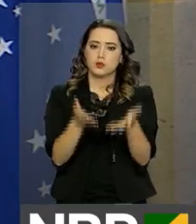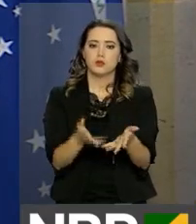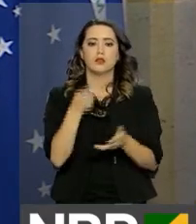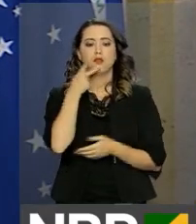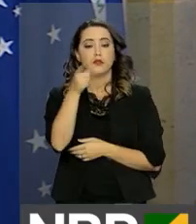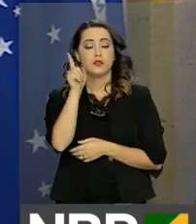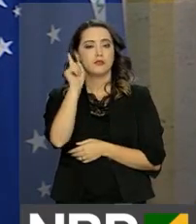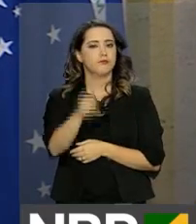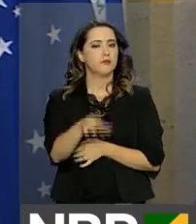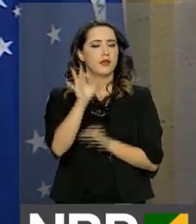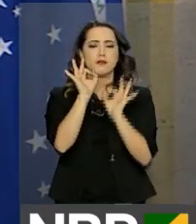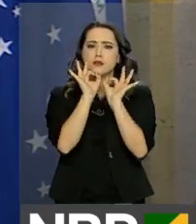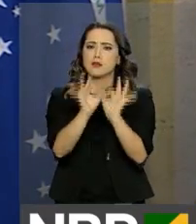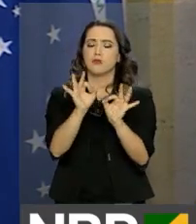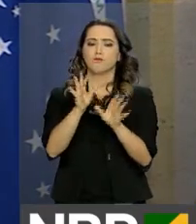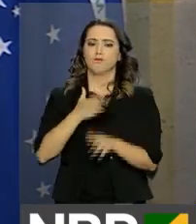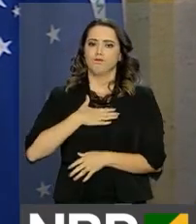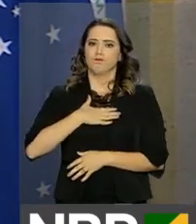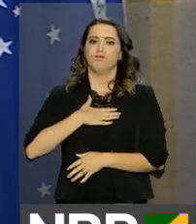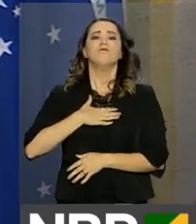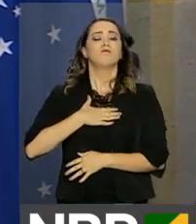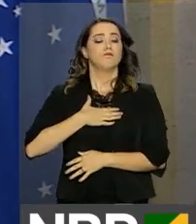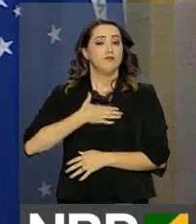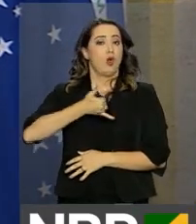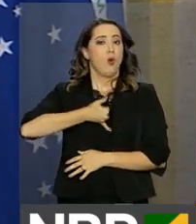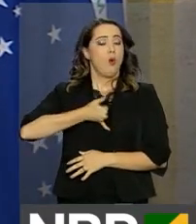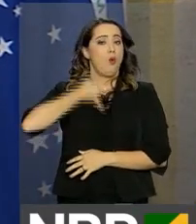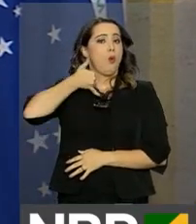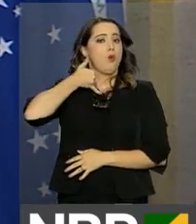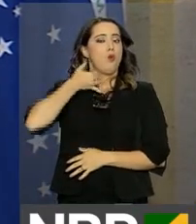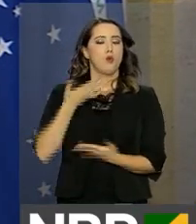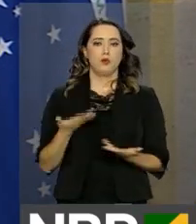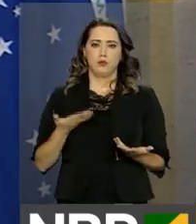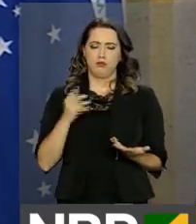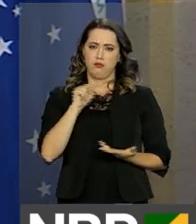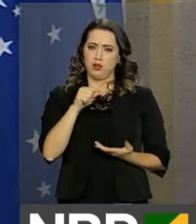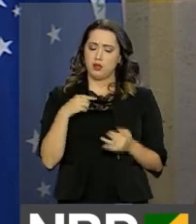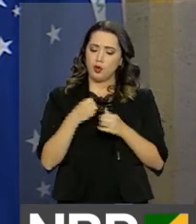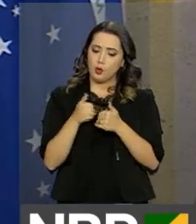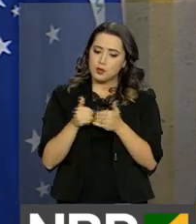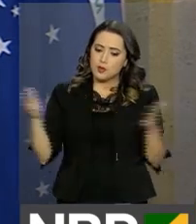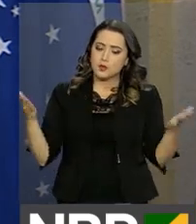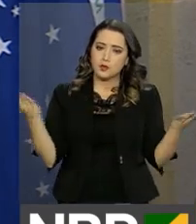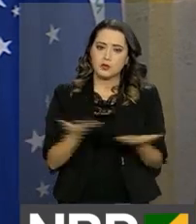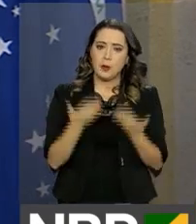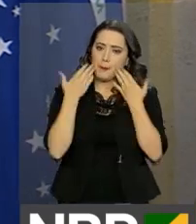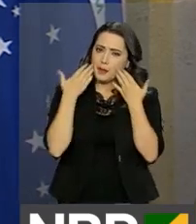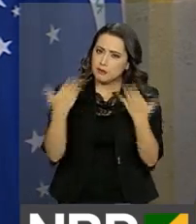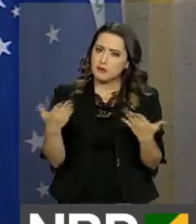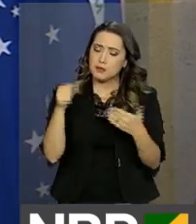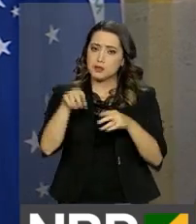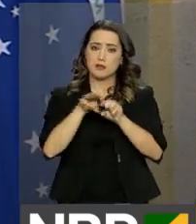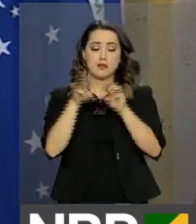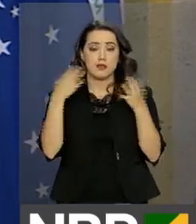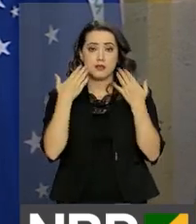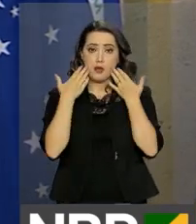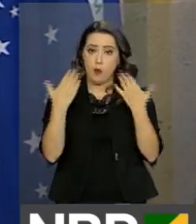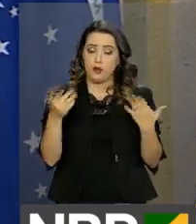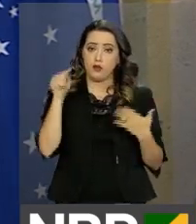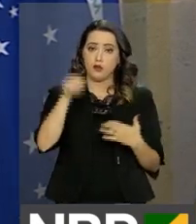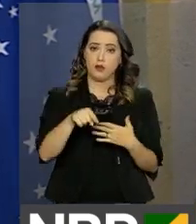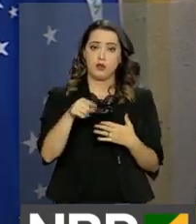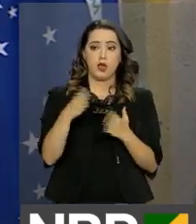com justificadíssimo orgulho, né, que inauguramos hoje essa esplêndida exposição entre